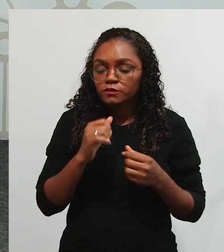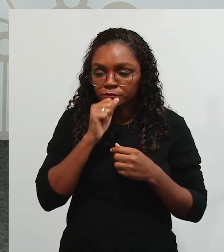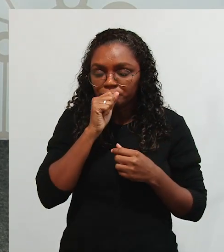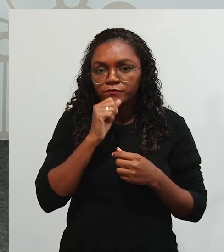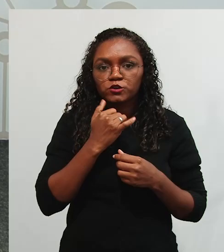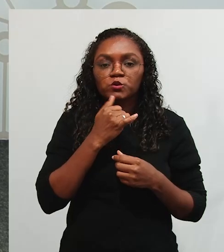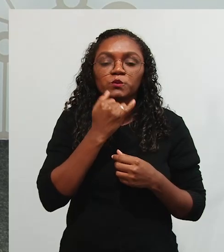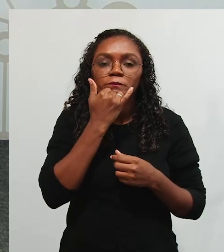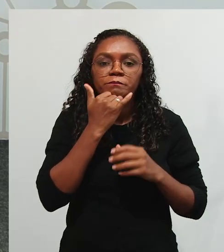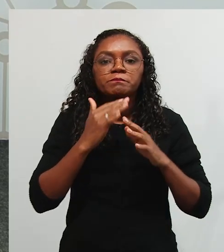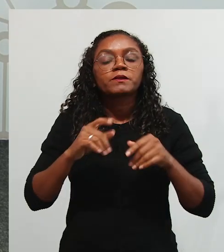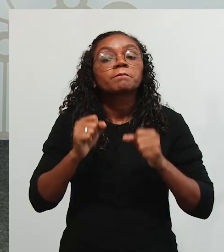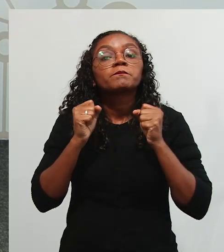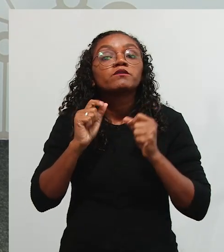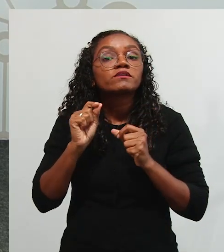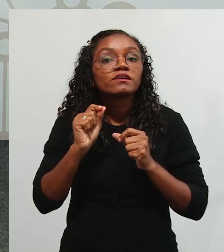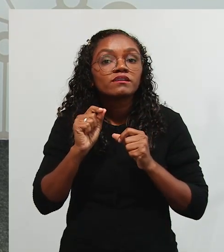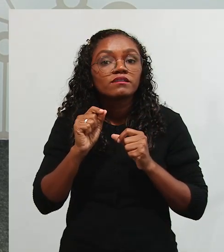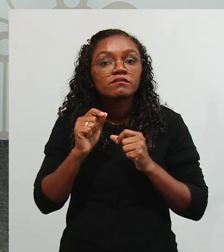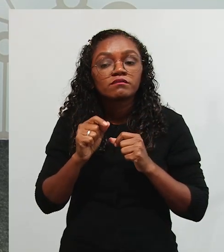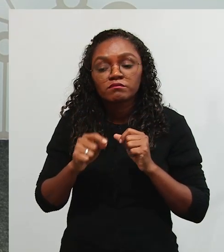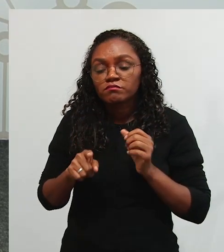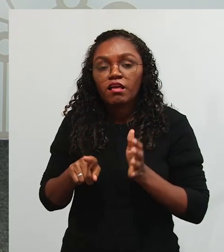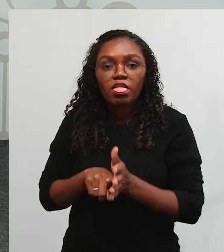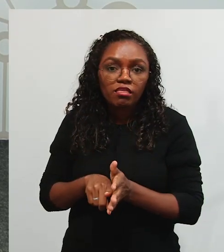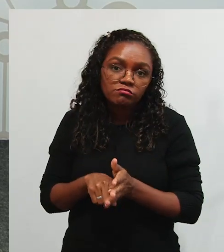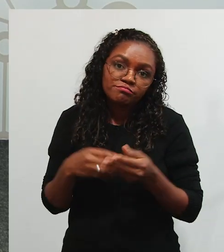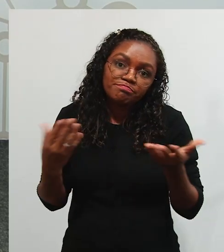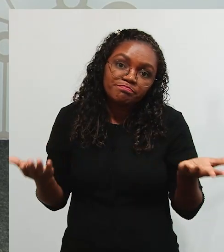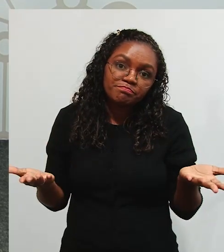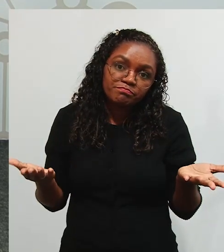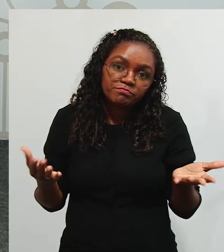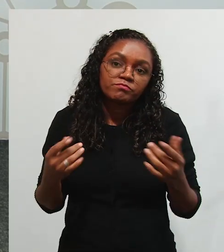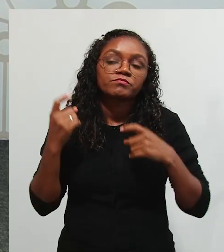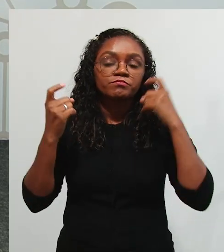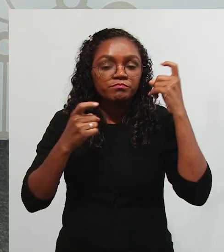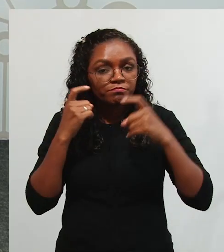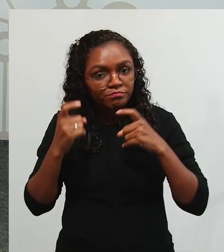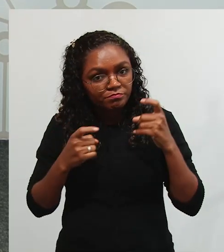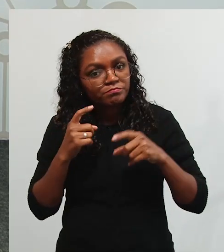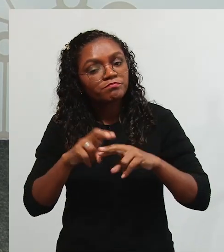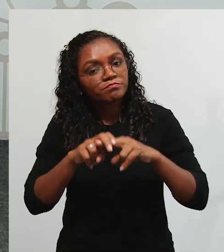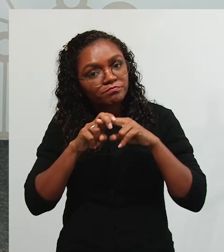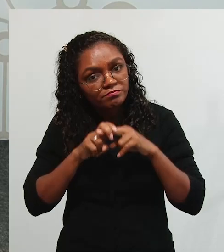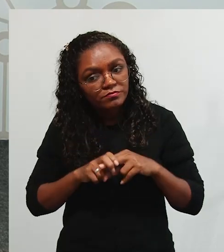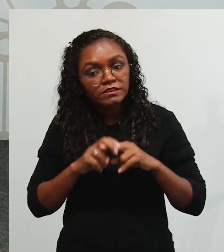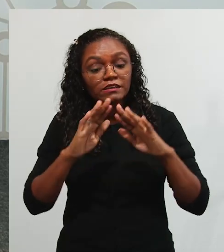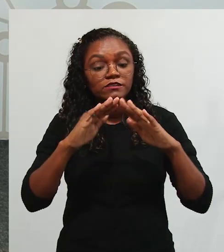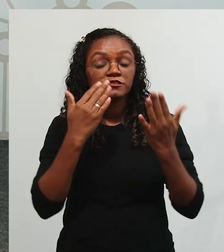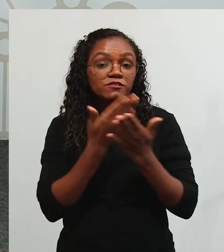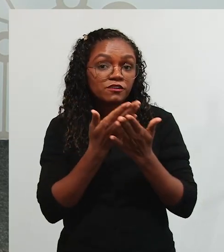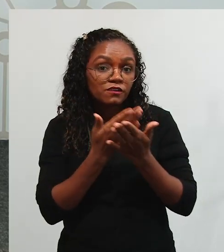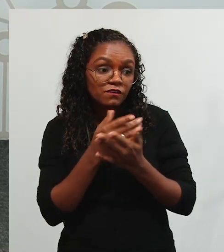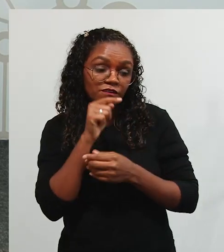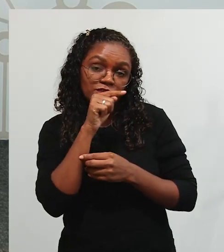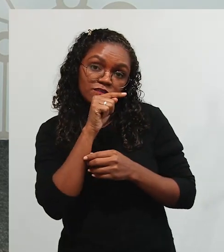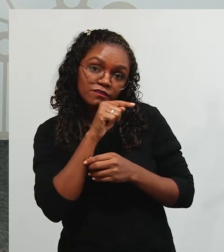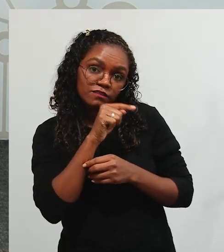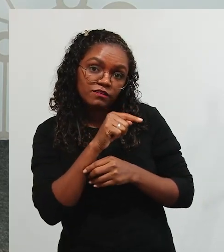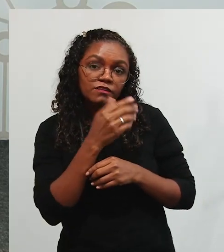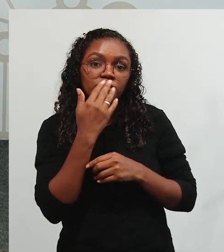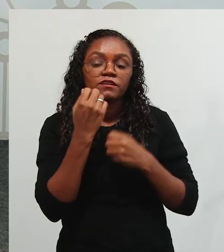pode acabar interferindo negativamente, né? Então é sempre uma preocupação na escola, na